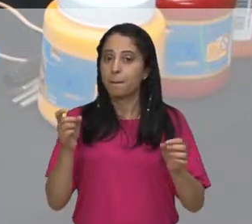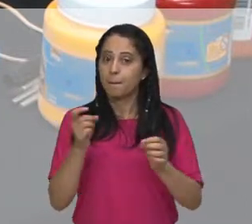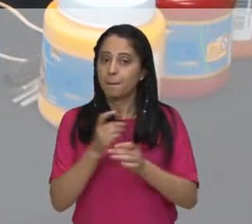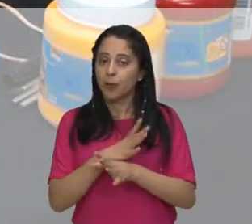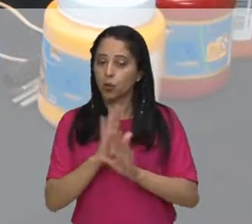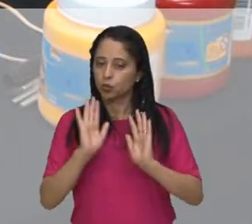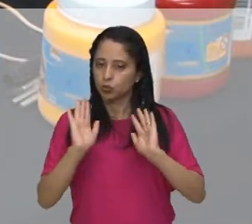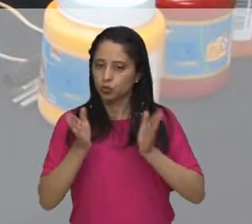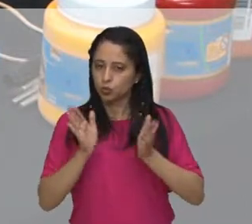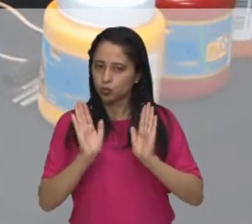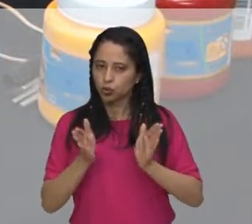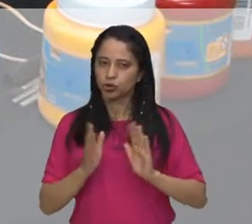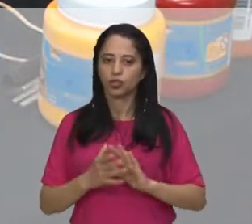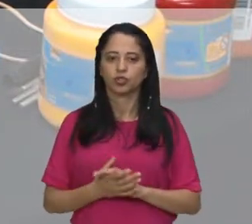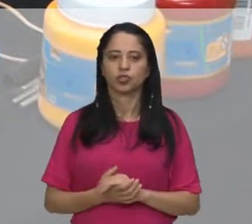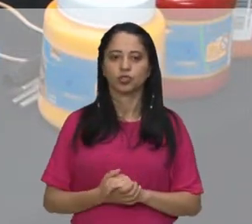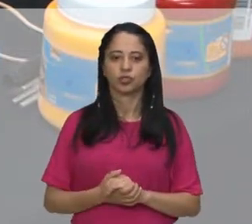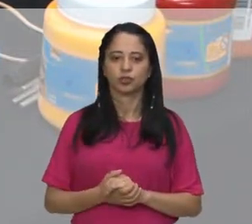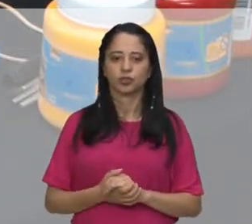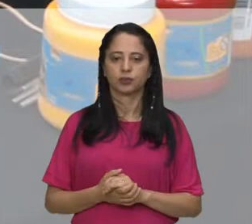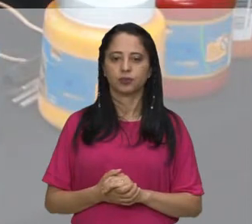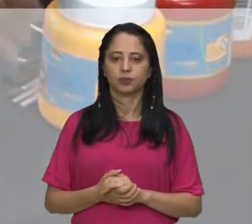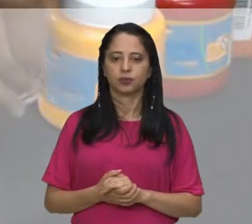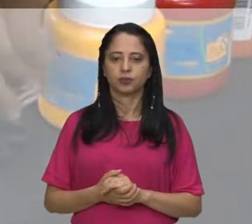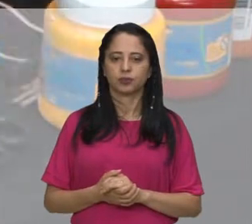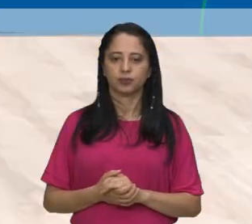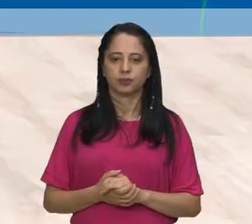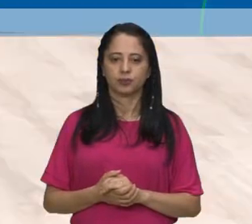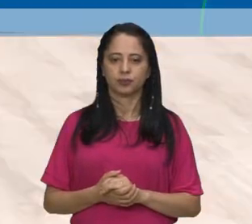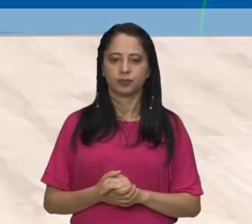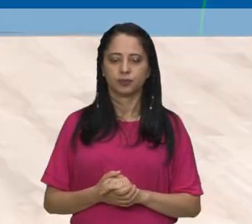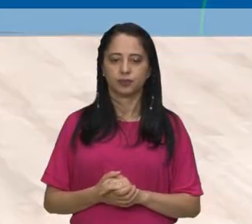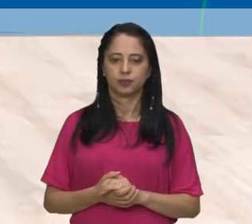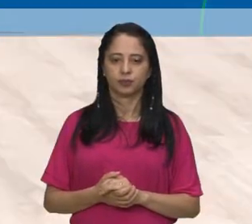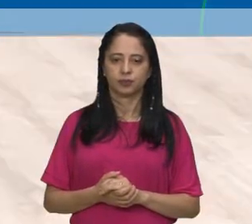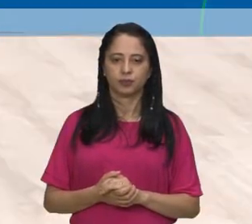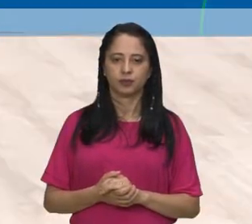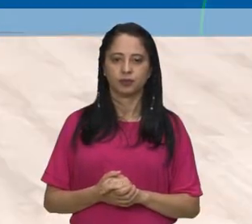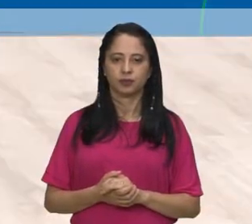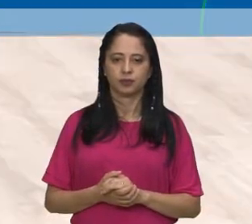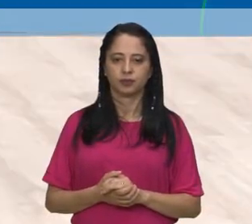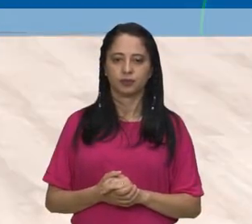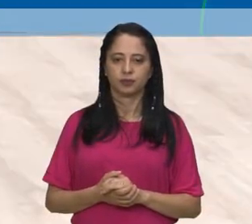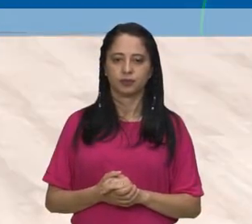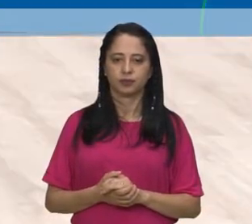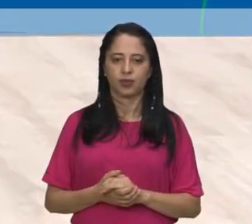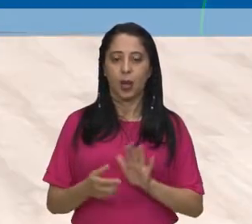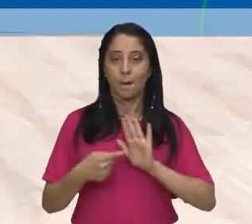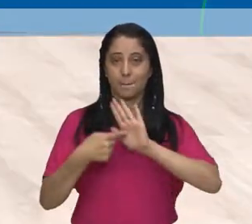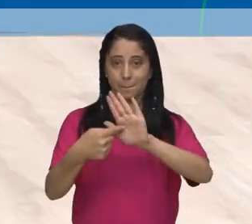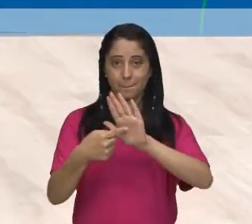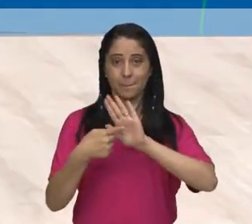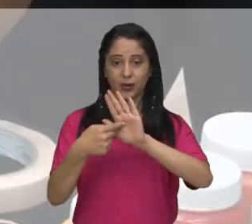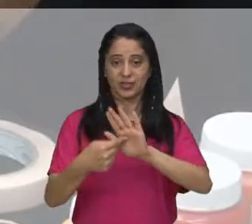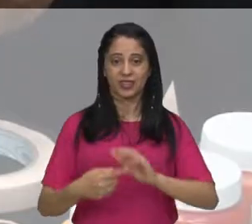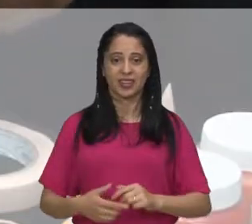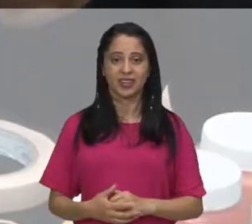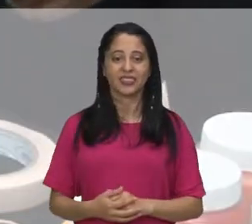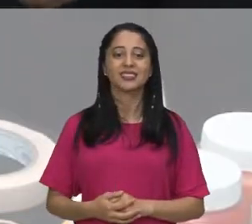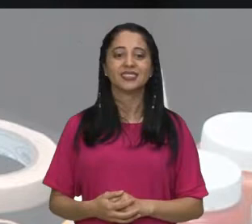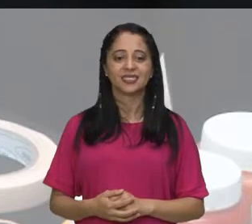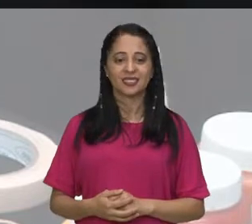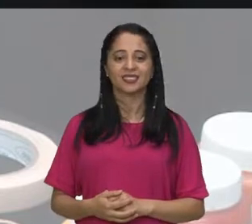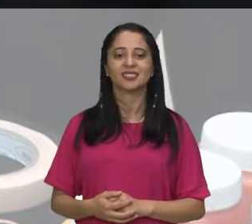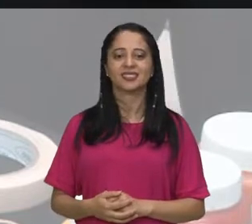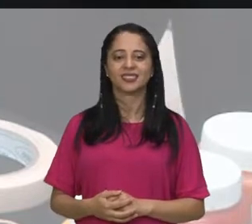prontinho. E agora, depois de fixar, vamos colocar os quatro e vai ficar desse jeito. Mostra pra galera, Ana. Olha só